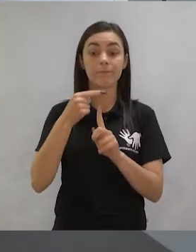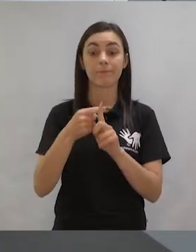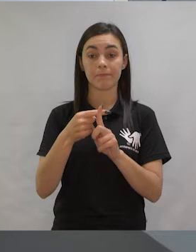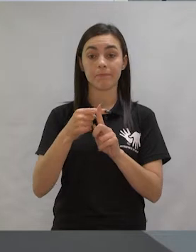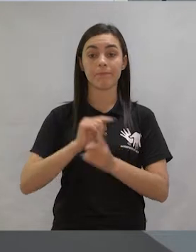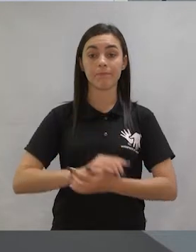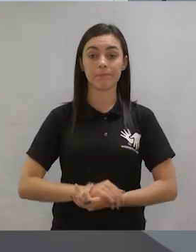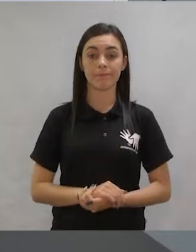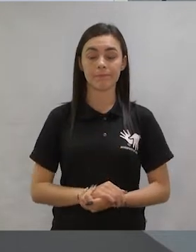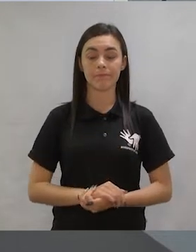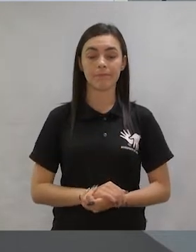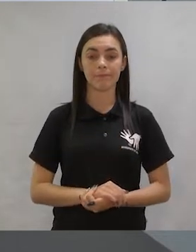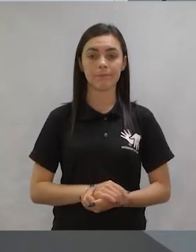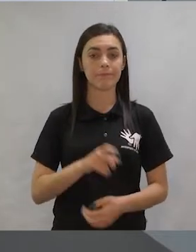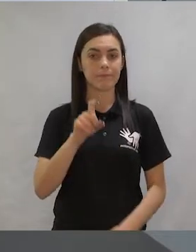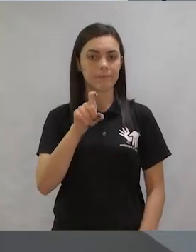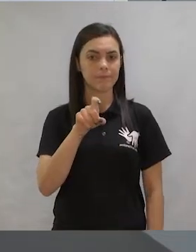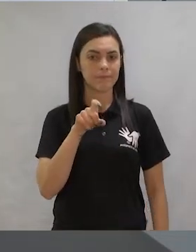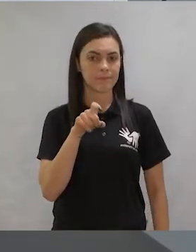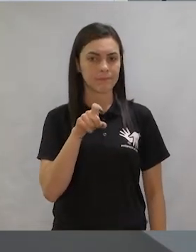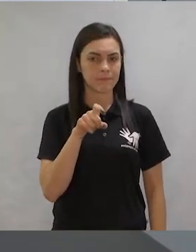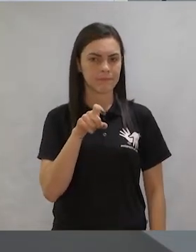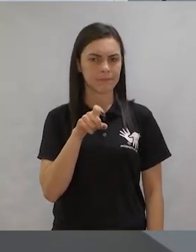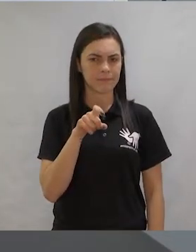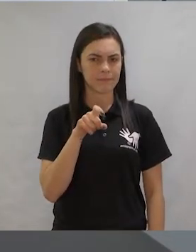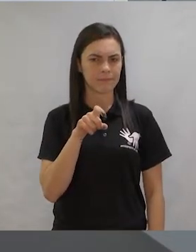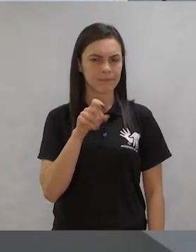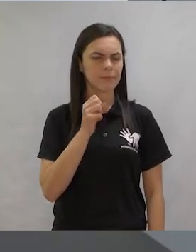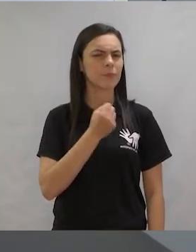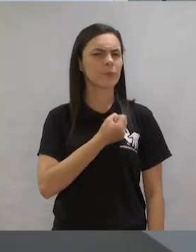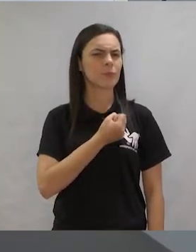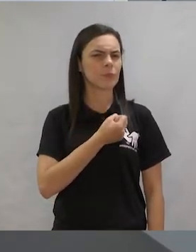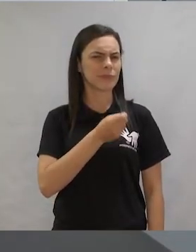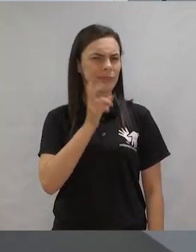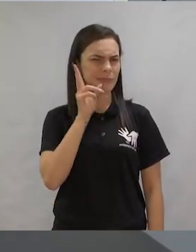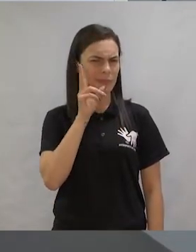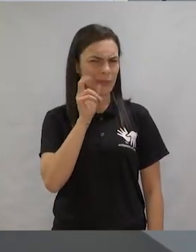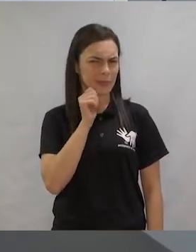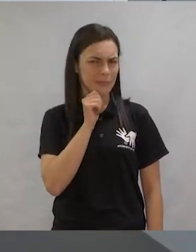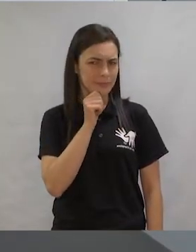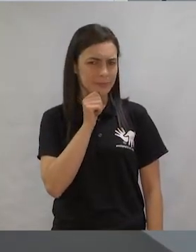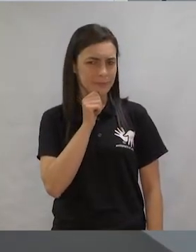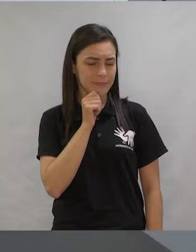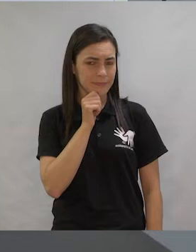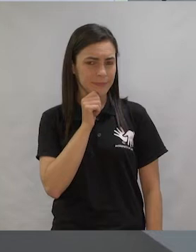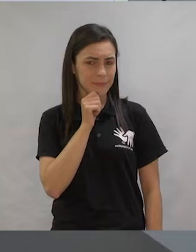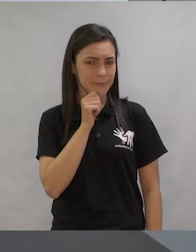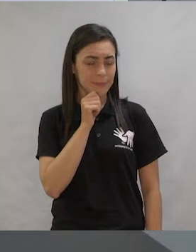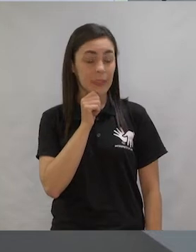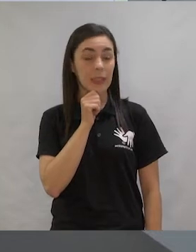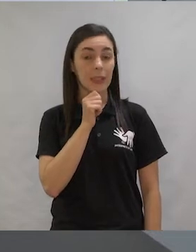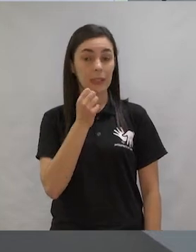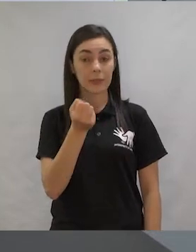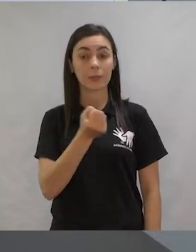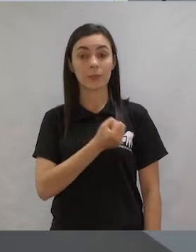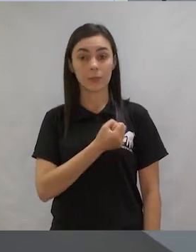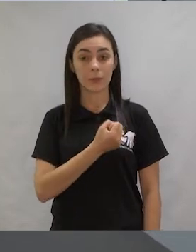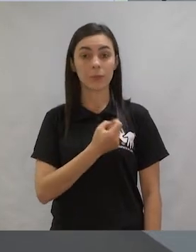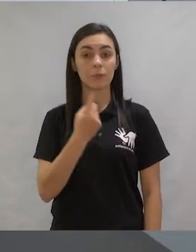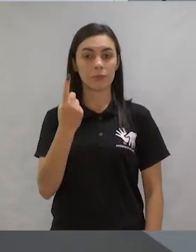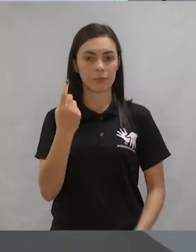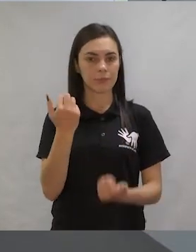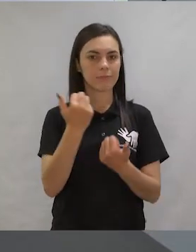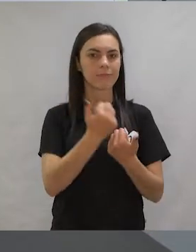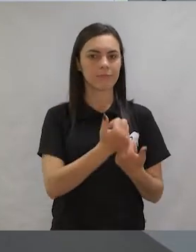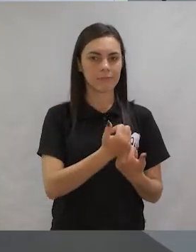mais x. Vocês lembram? Tá aqui, ó, o valor do x. O x é igual